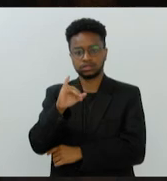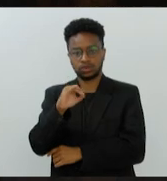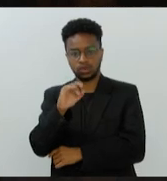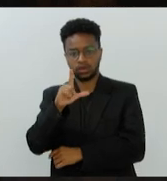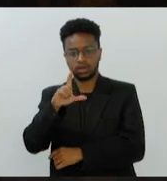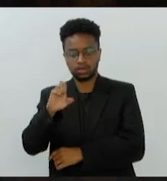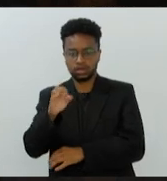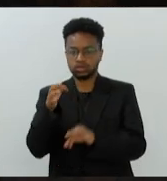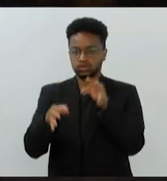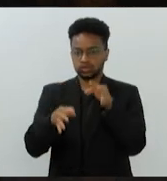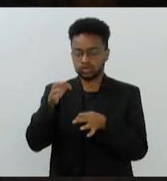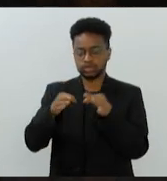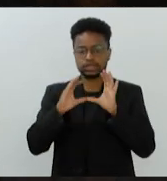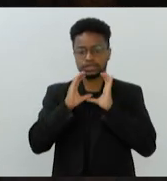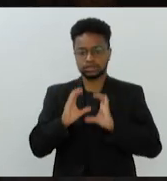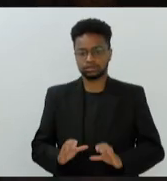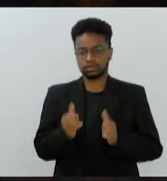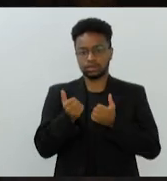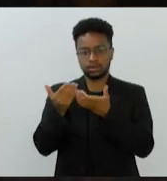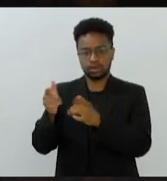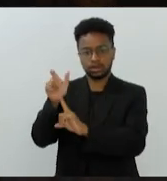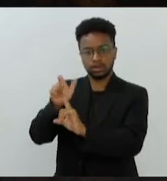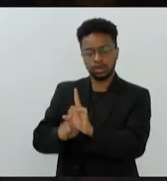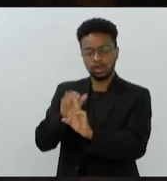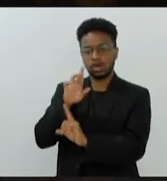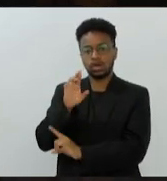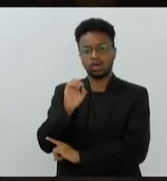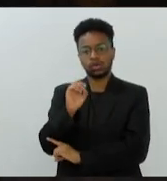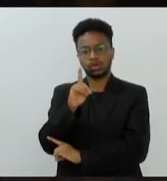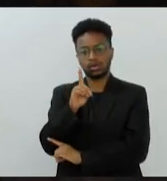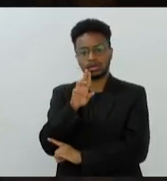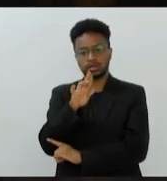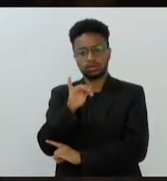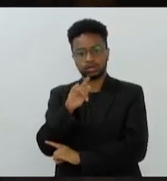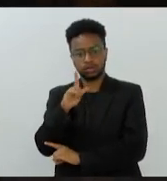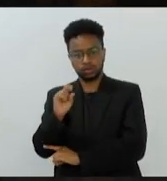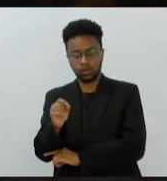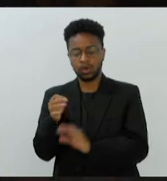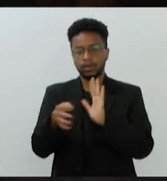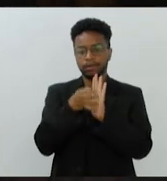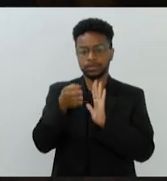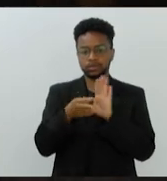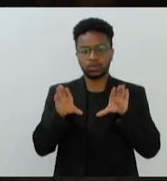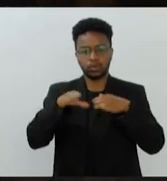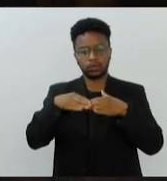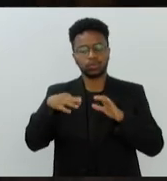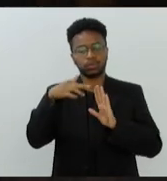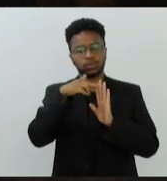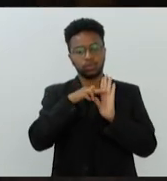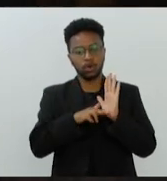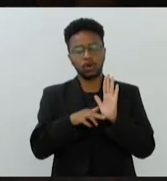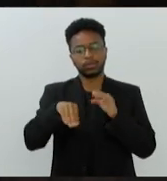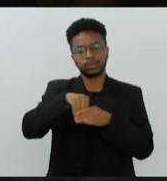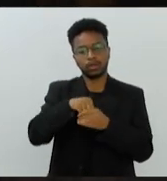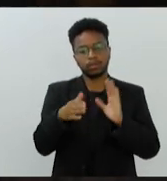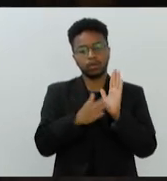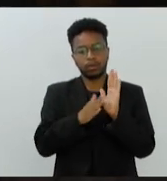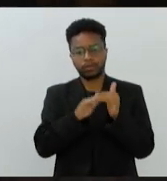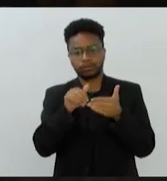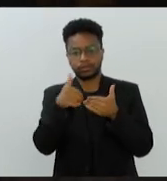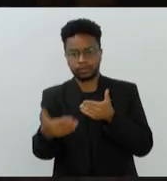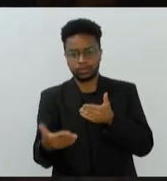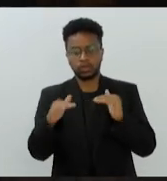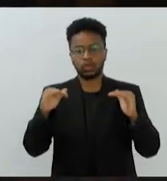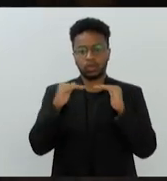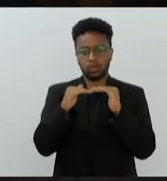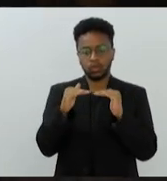doutor Rodrigo Lopes Plaza. Parecer da Comissão de Normas Internas e Proposições Externas favorável, relatoria do